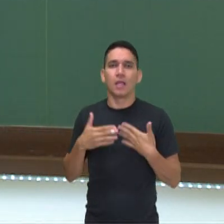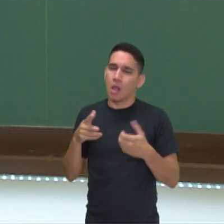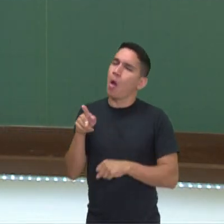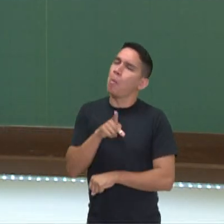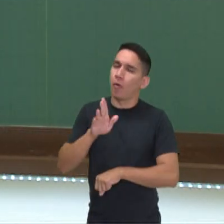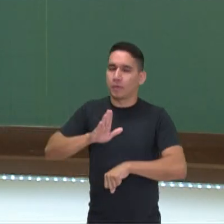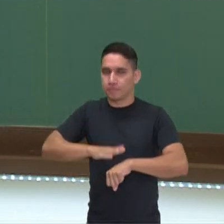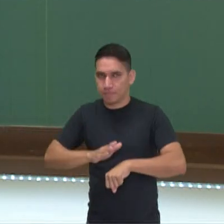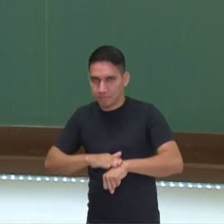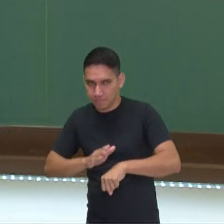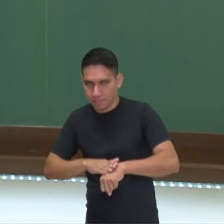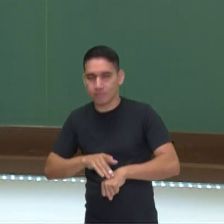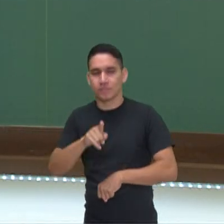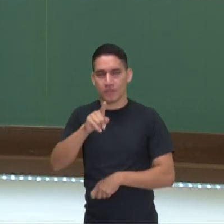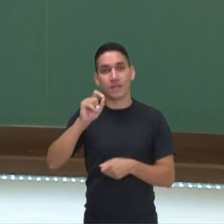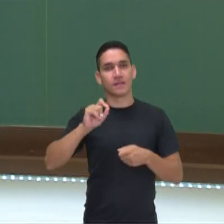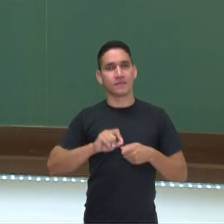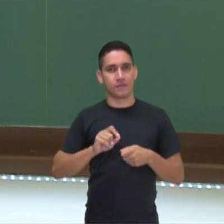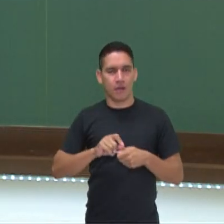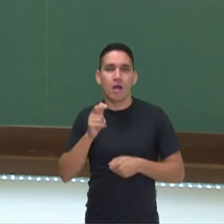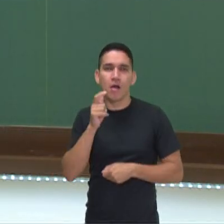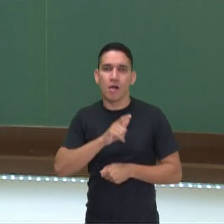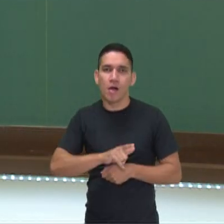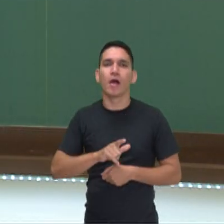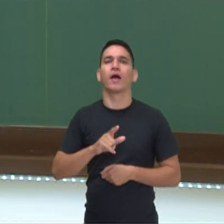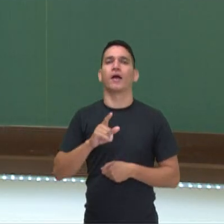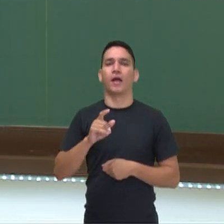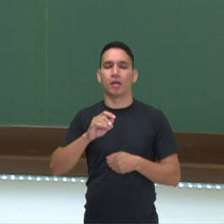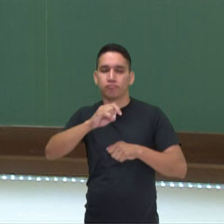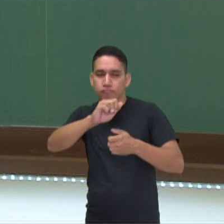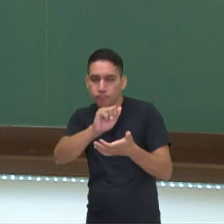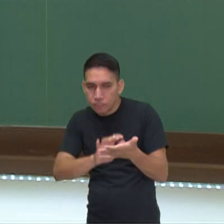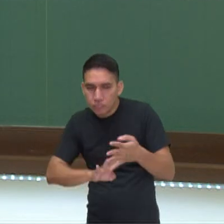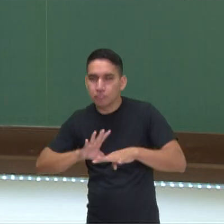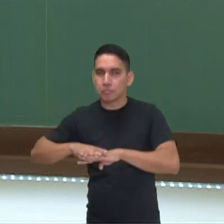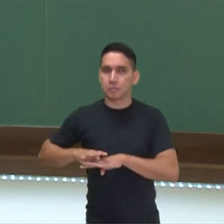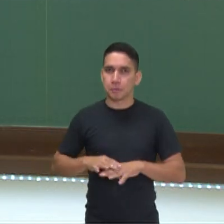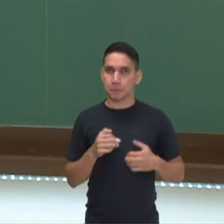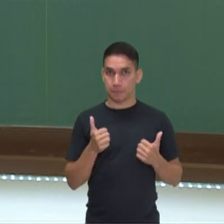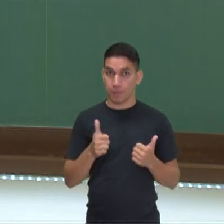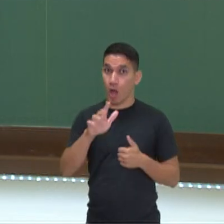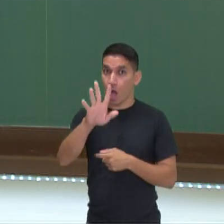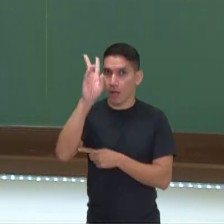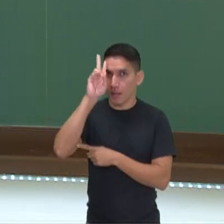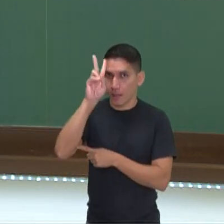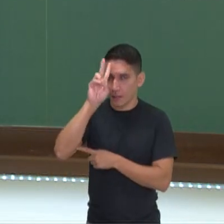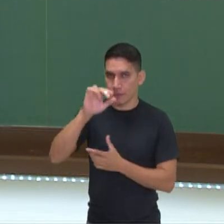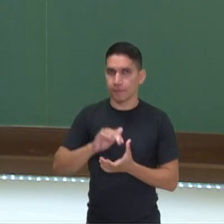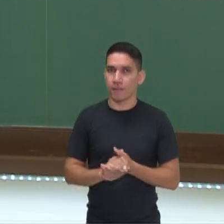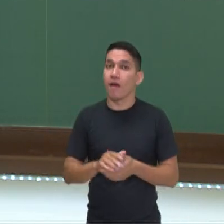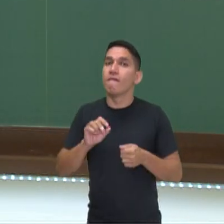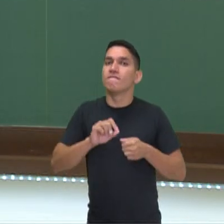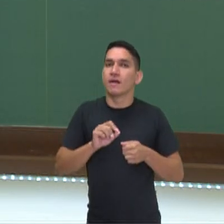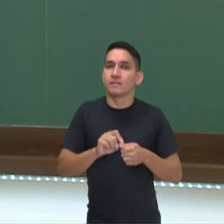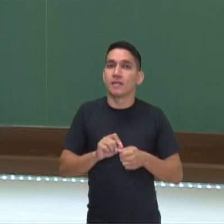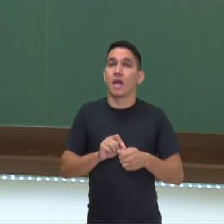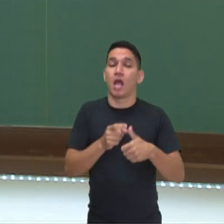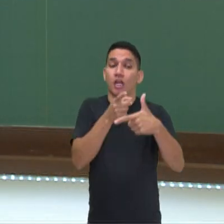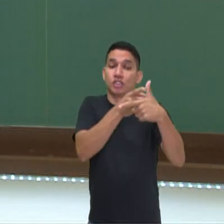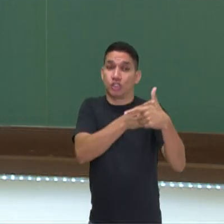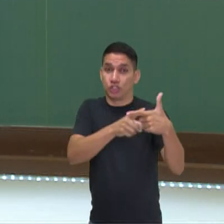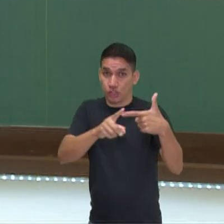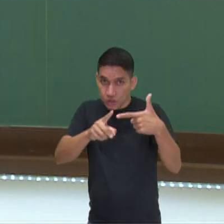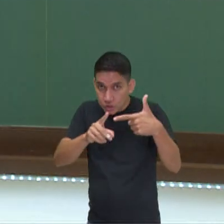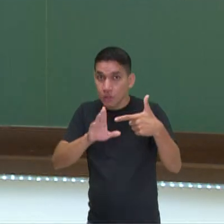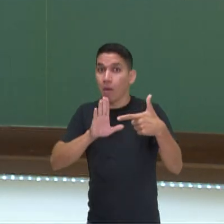professora vai dar um tempinho para vocês e esse exercício Ok lembre-se faça uma divisão